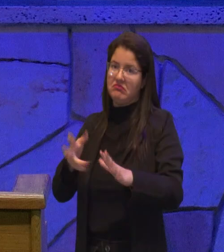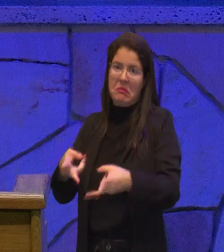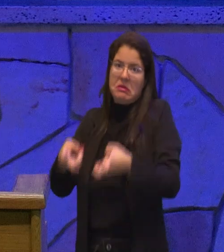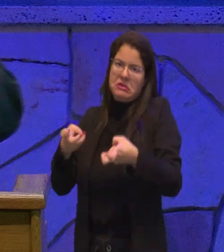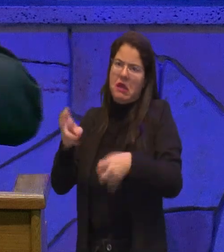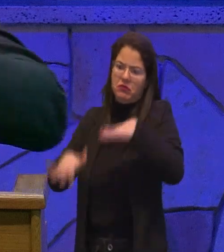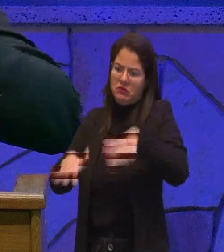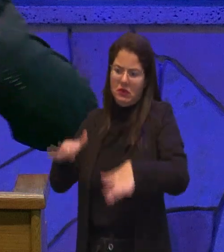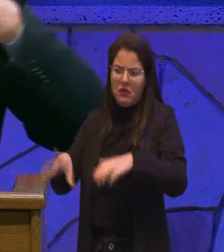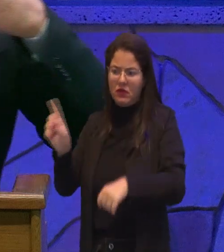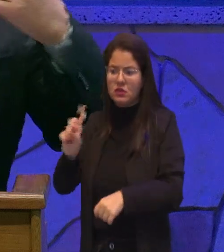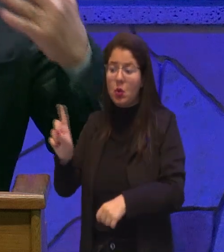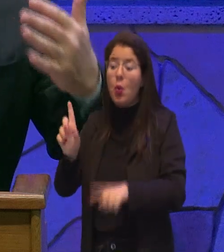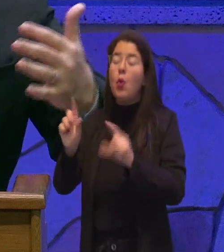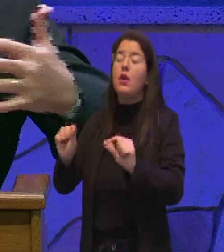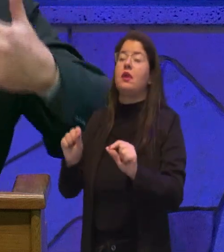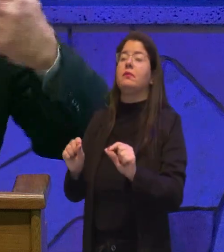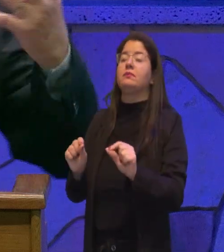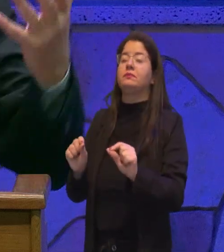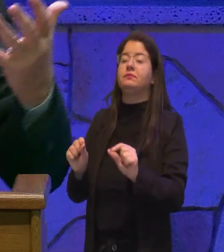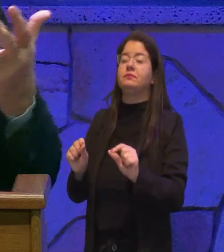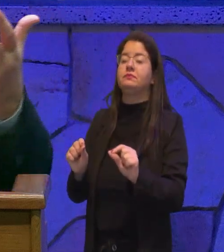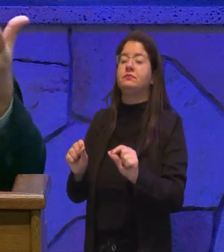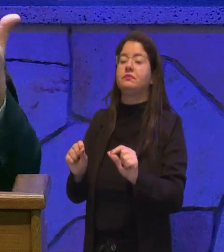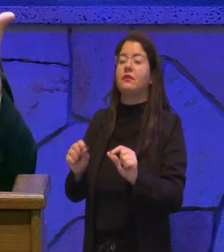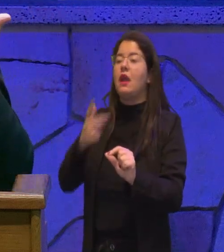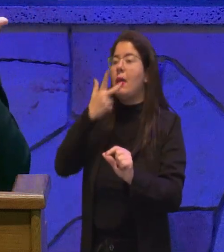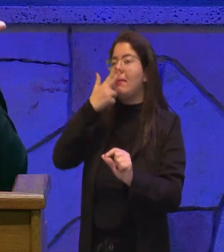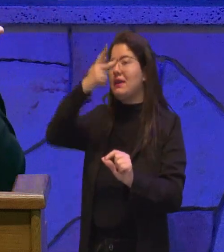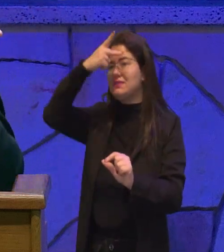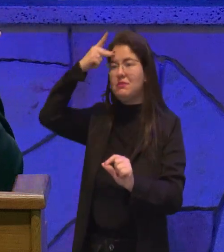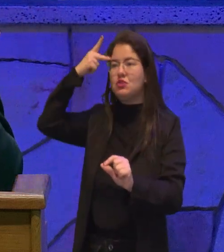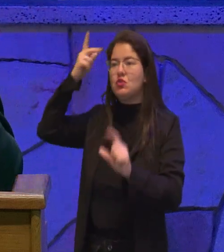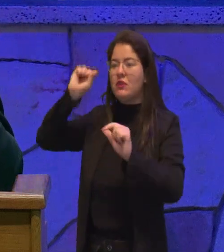elas estejam se alimentando da própria imagem.